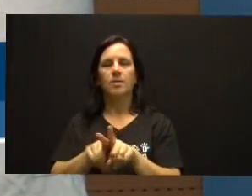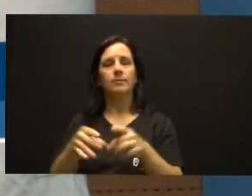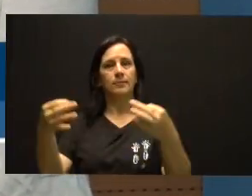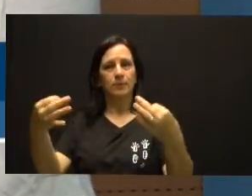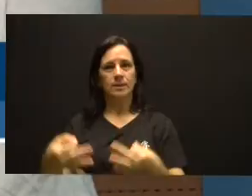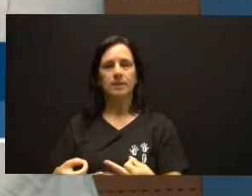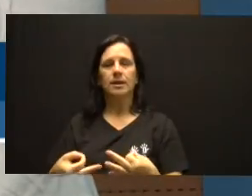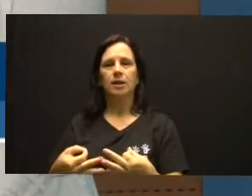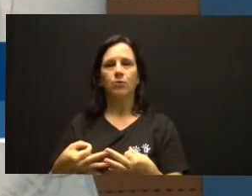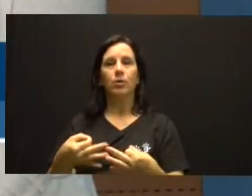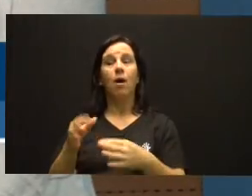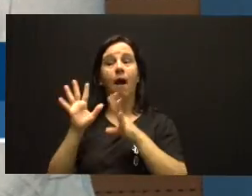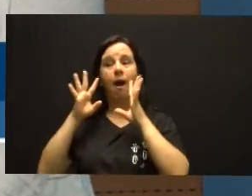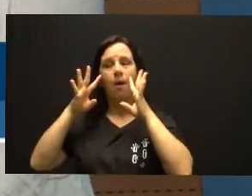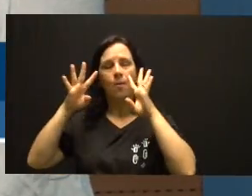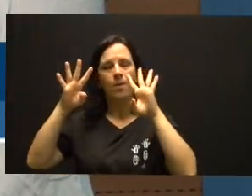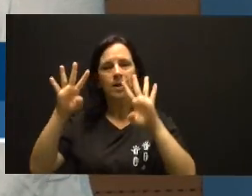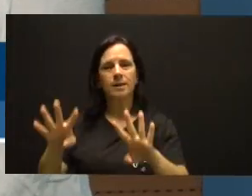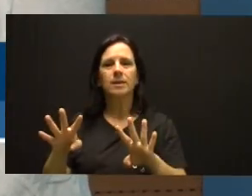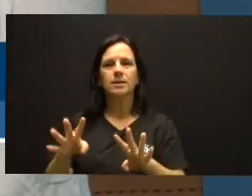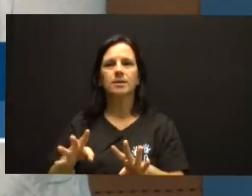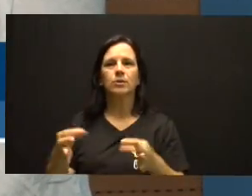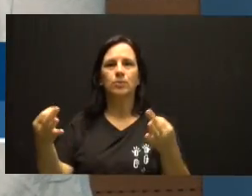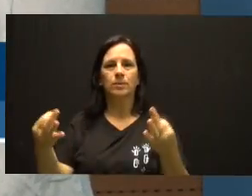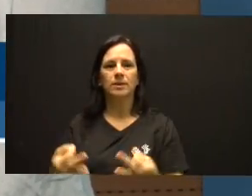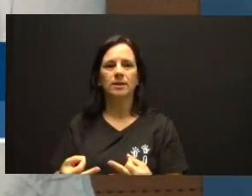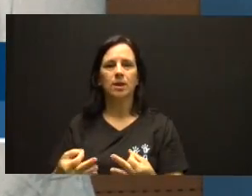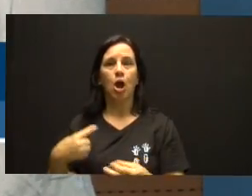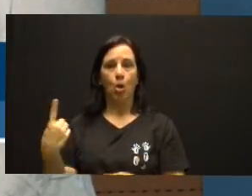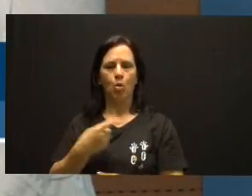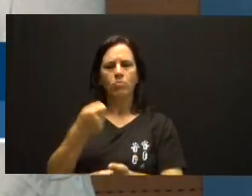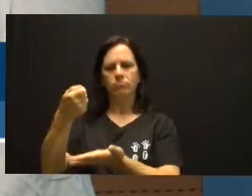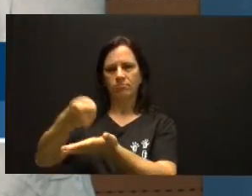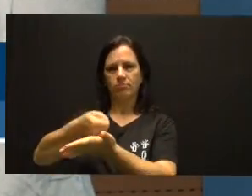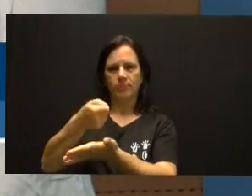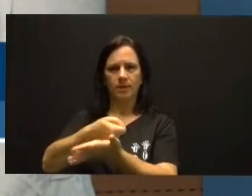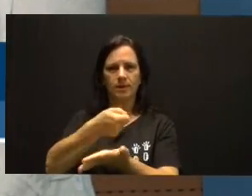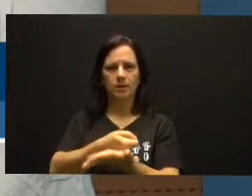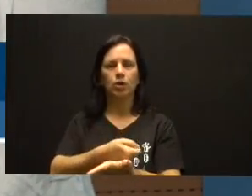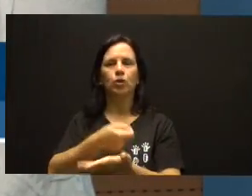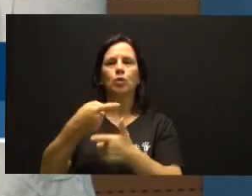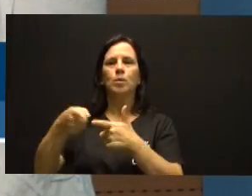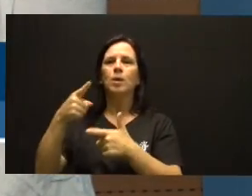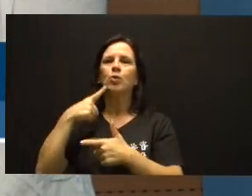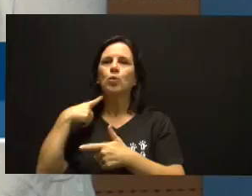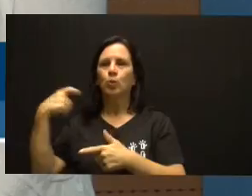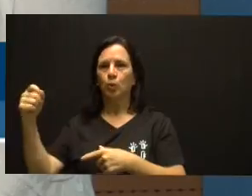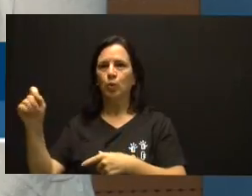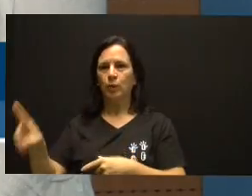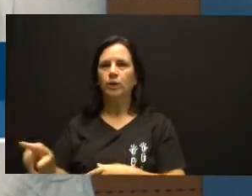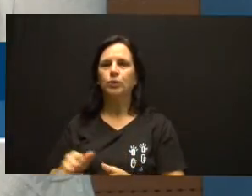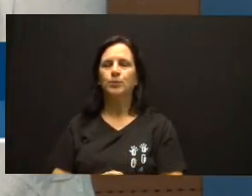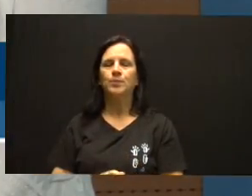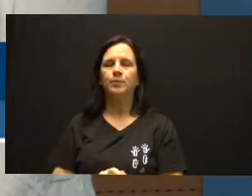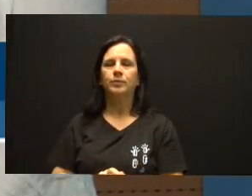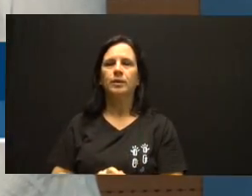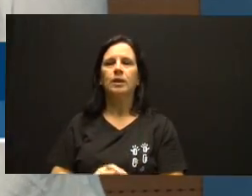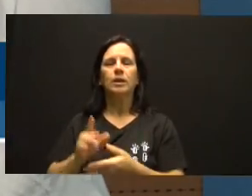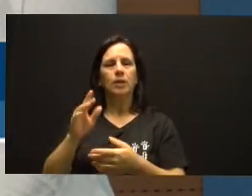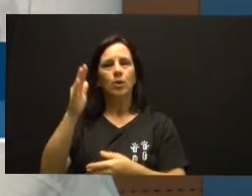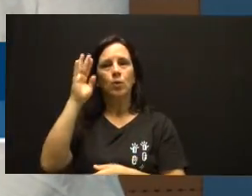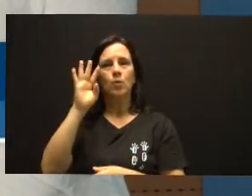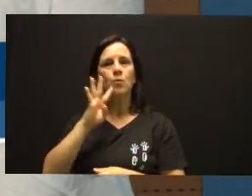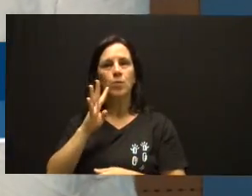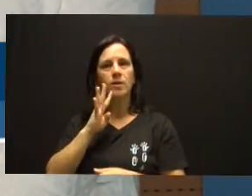certeza absoluta, vou dar uma atenção, certeza absoluta, que é a nossa obrigação referente à questão do lixo. Então, está aqui de novo para vocês ficarem